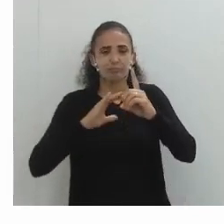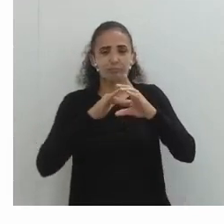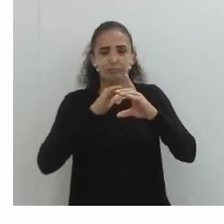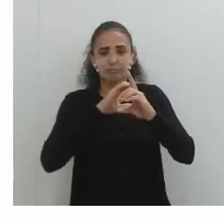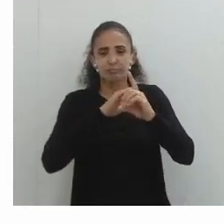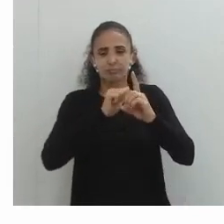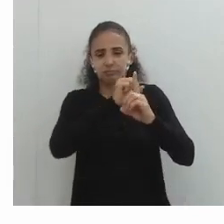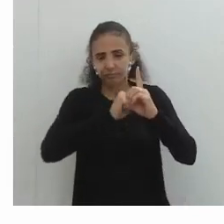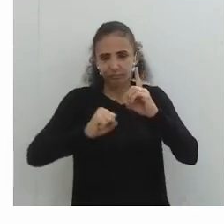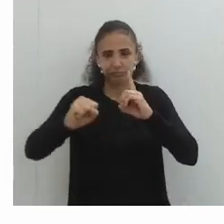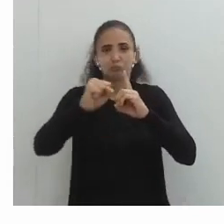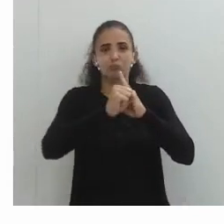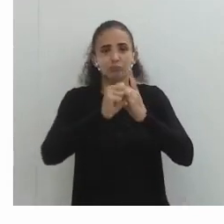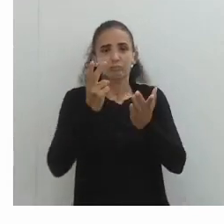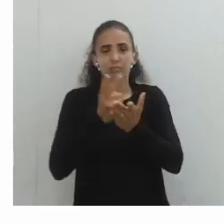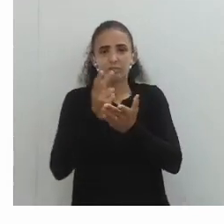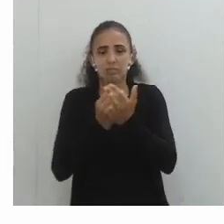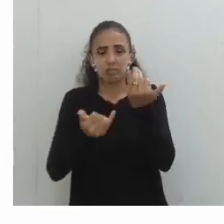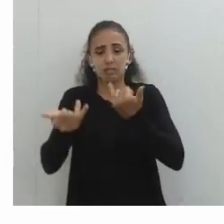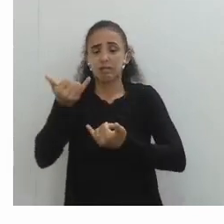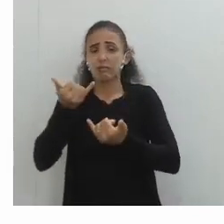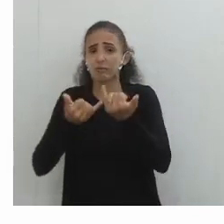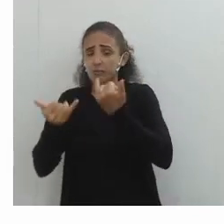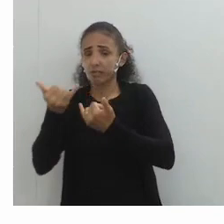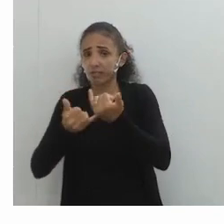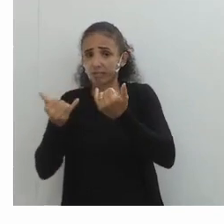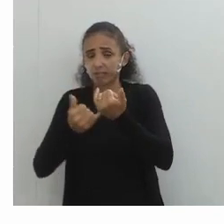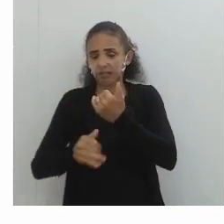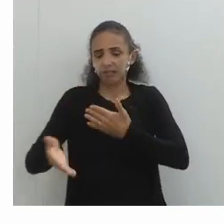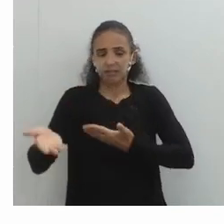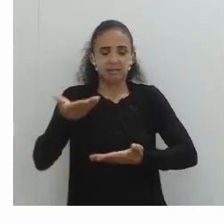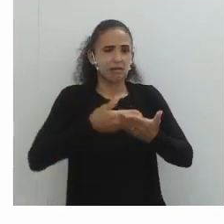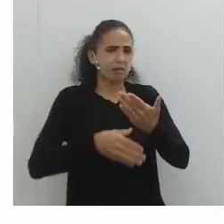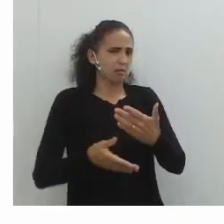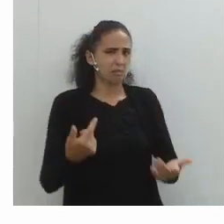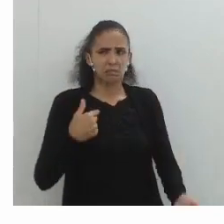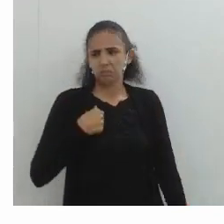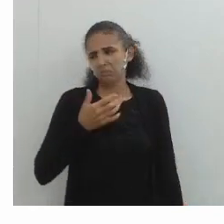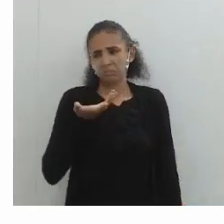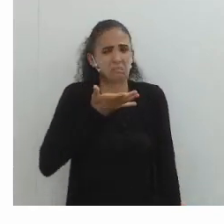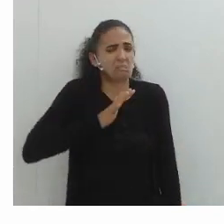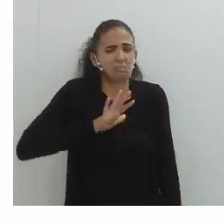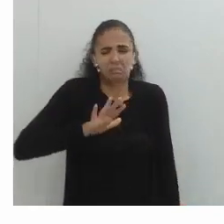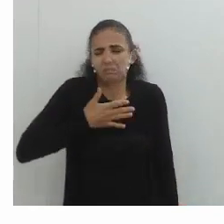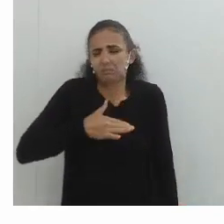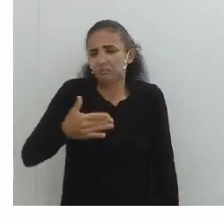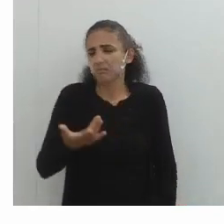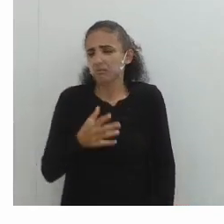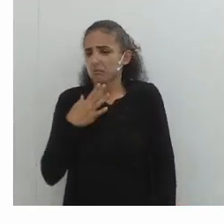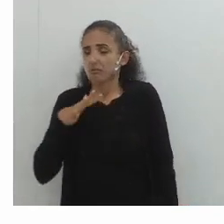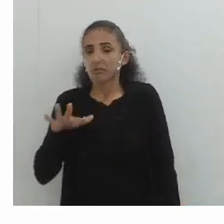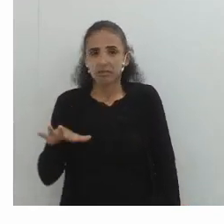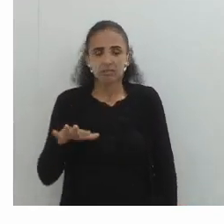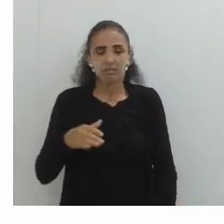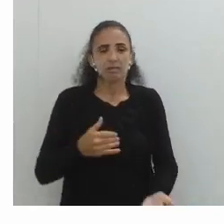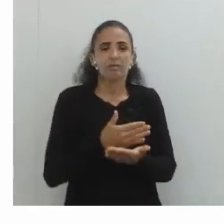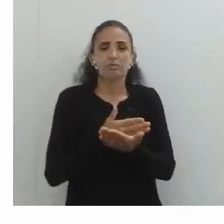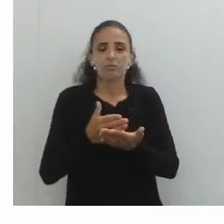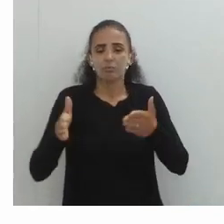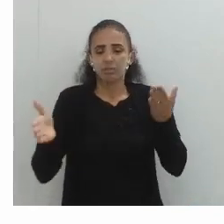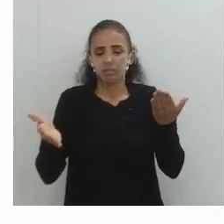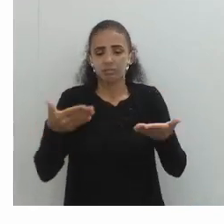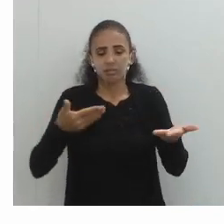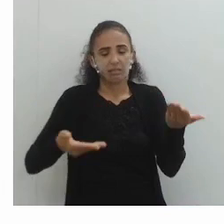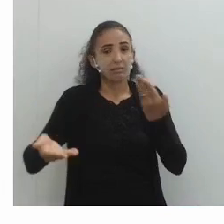leveza, eu só vou jogar com quem eu conheço, e aí chega aquela pessoa, não quero jogar aquele dali não. Então, a gente começa esse espaço